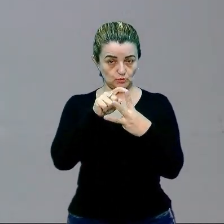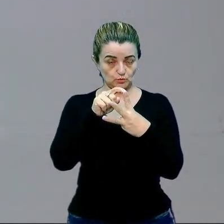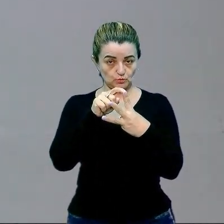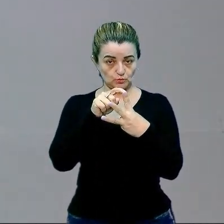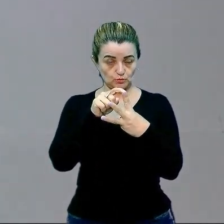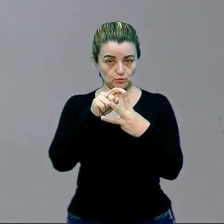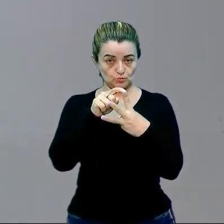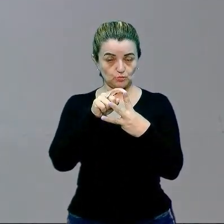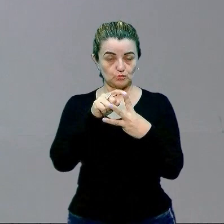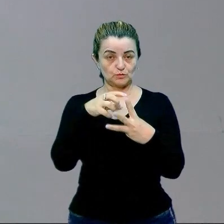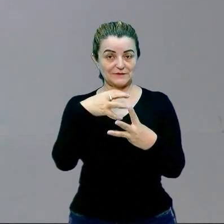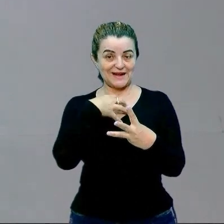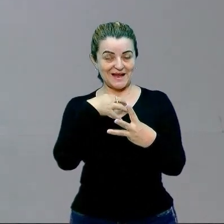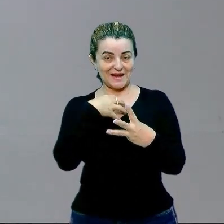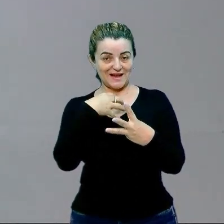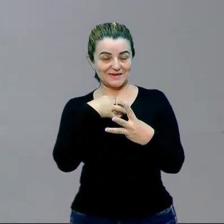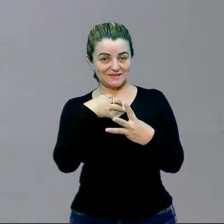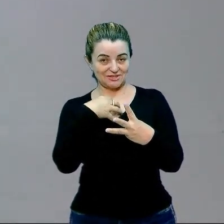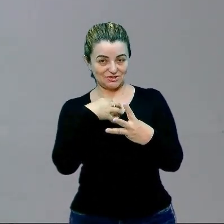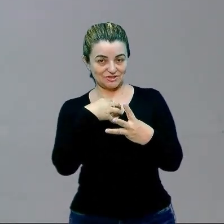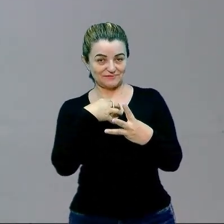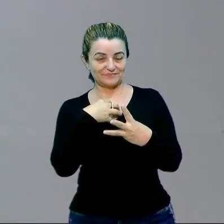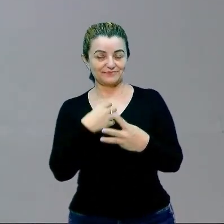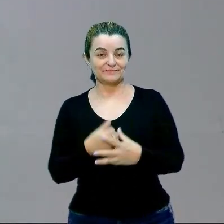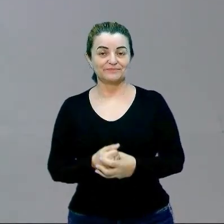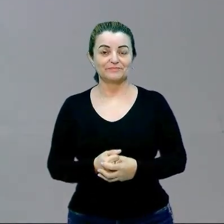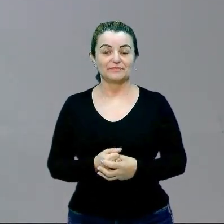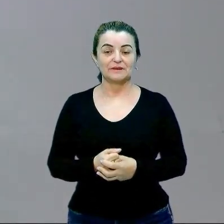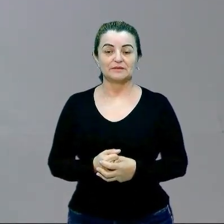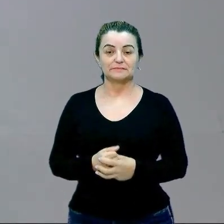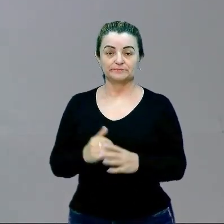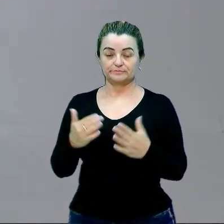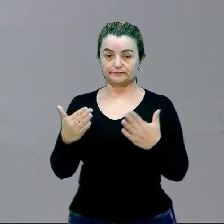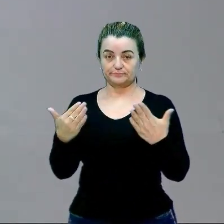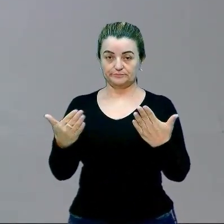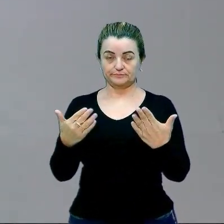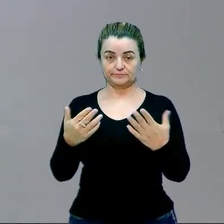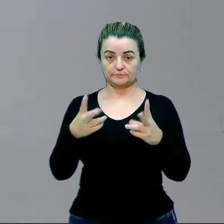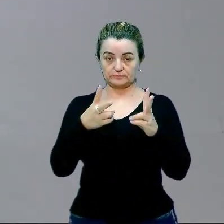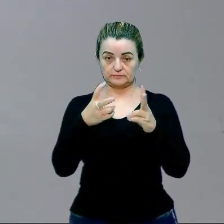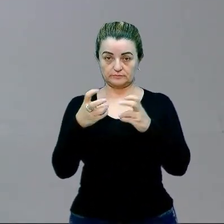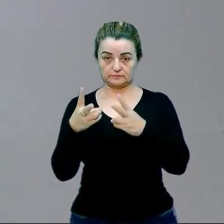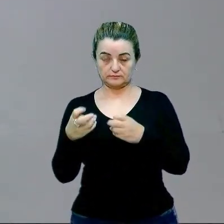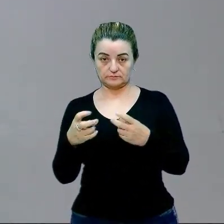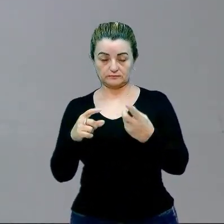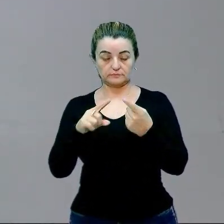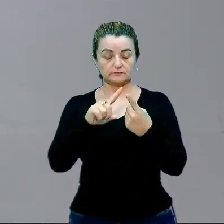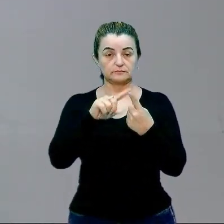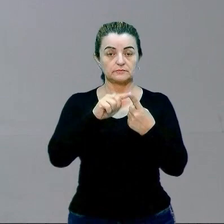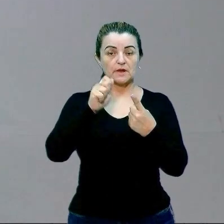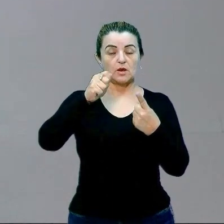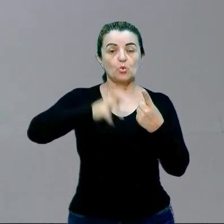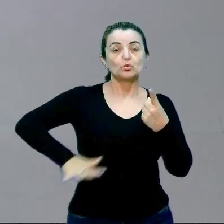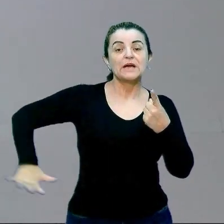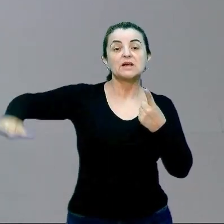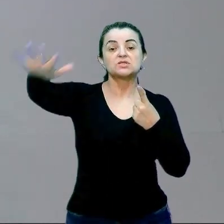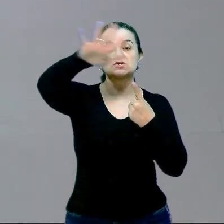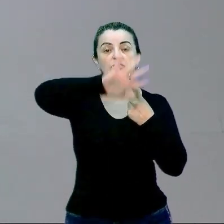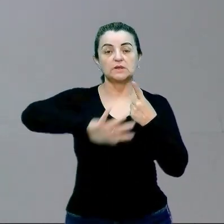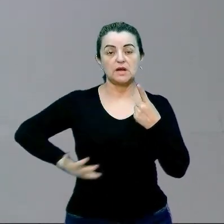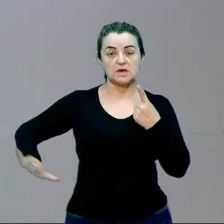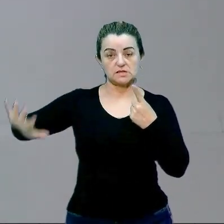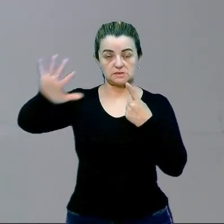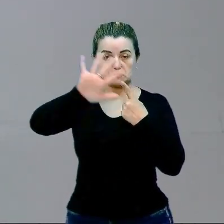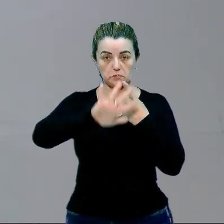Caracteres. Orra, a dicção da professora, perfeita, não é? Mas, enfim, observa que eu tenho o nacionalismo, lembrando